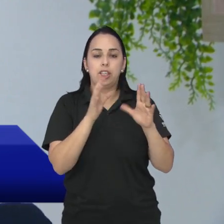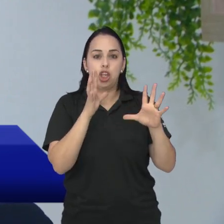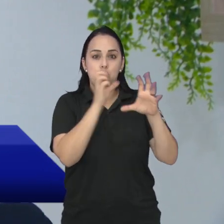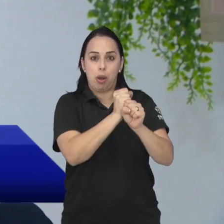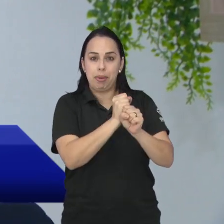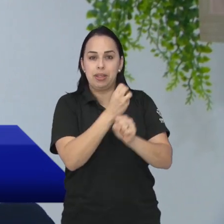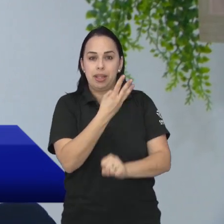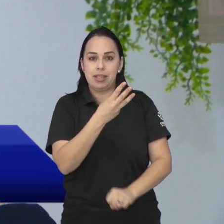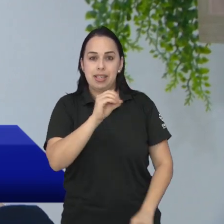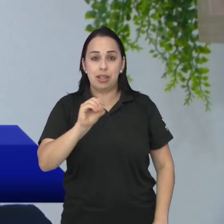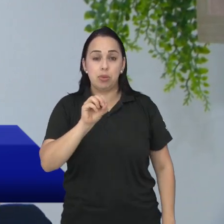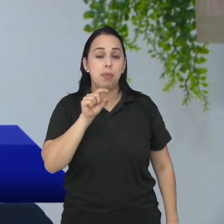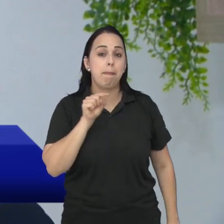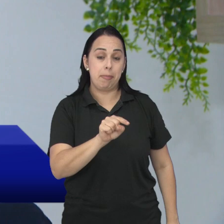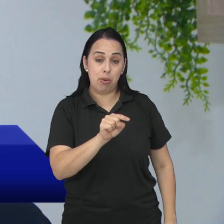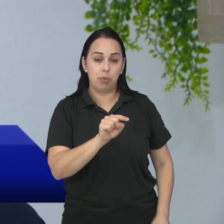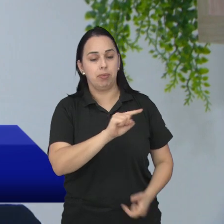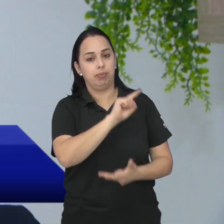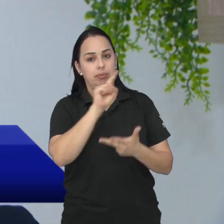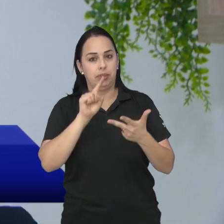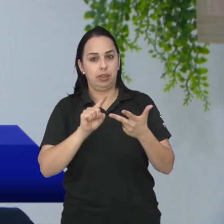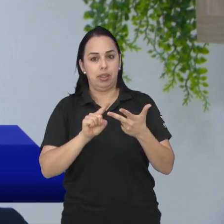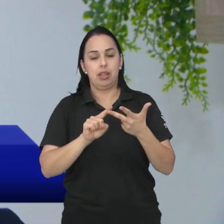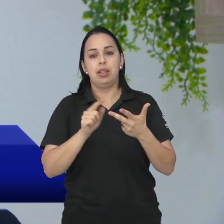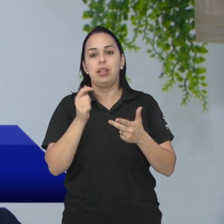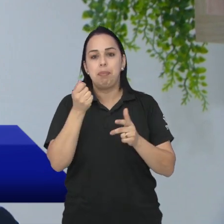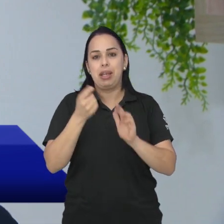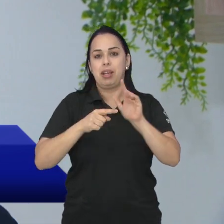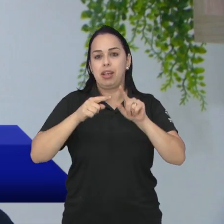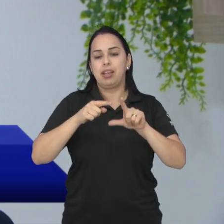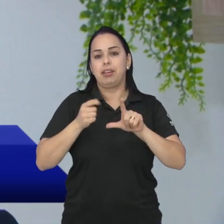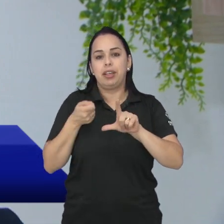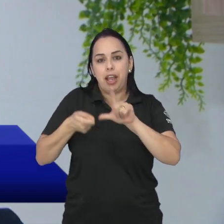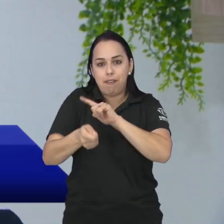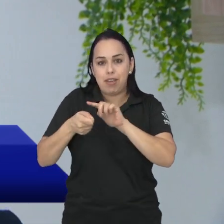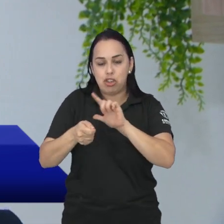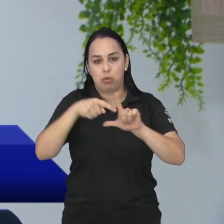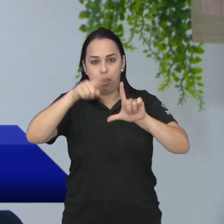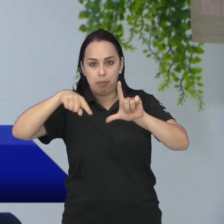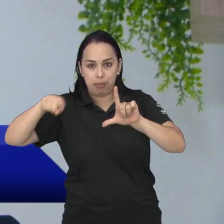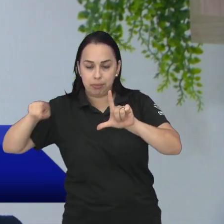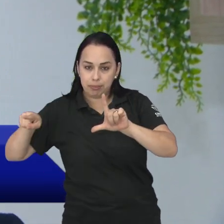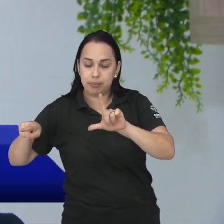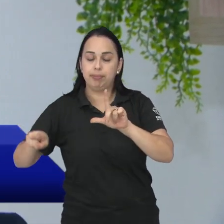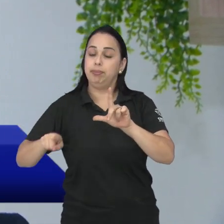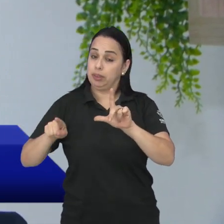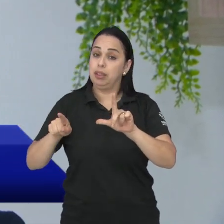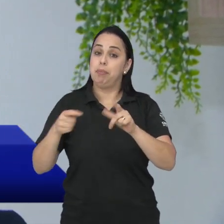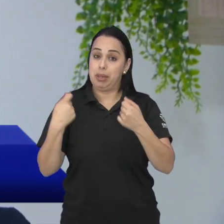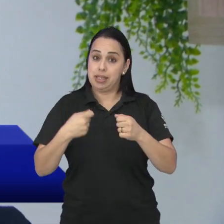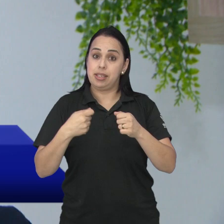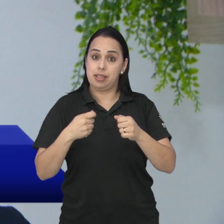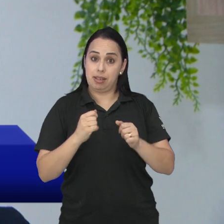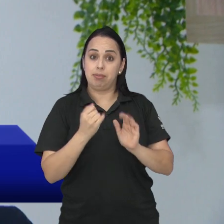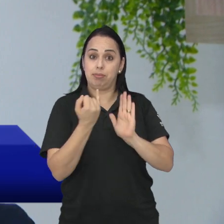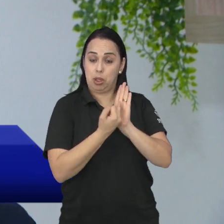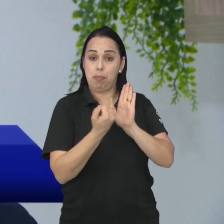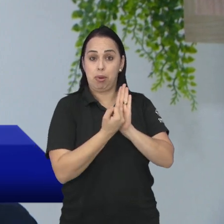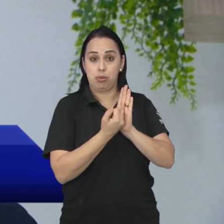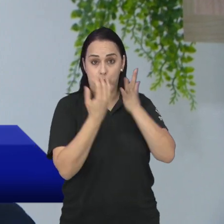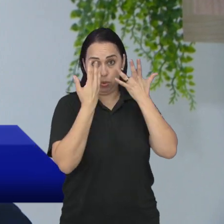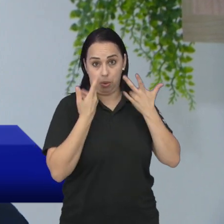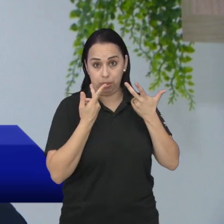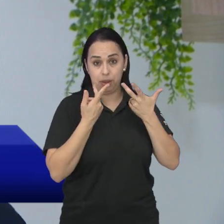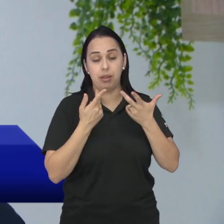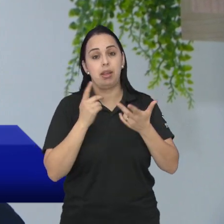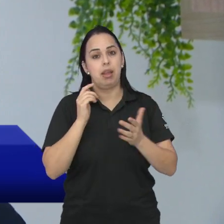somem mais que 300 mil, quem operou na Bolsa de Valores e teve incidência de imposto de renda, também tem que declarar.